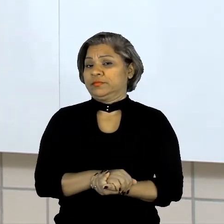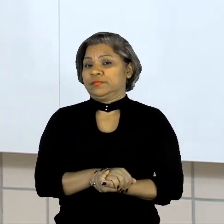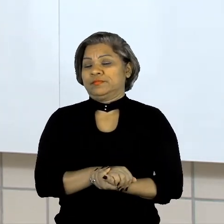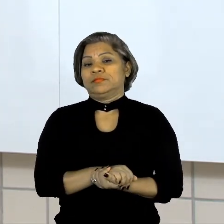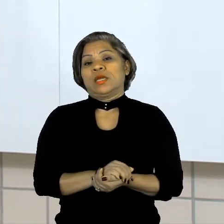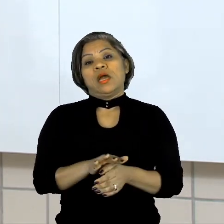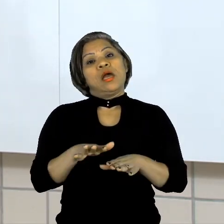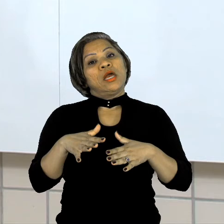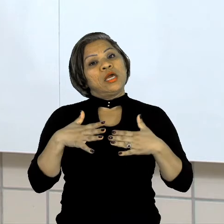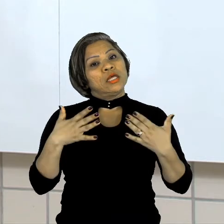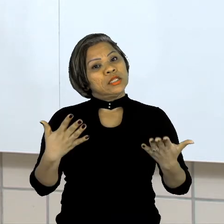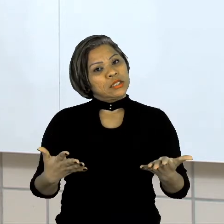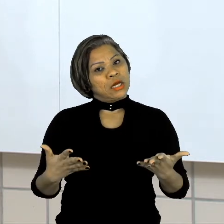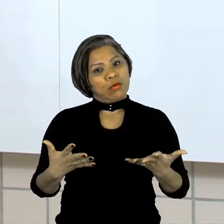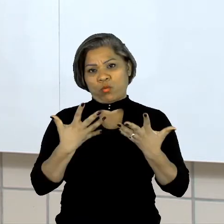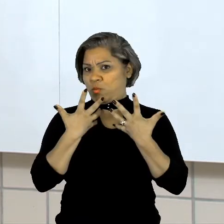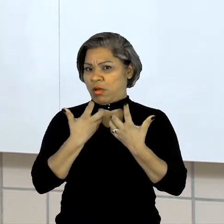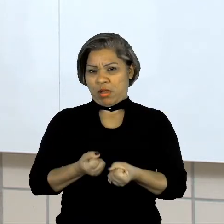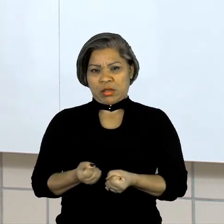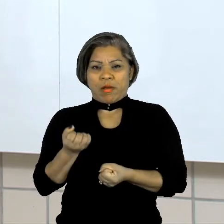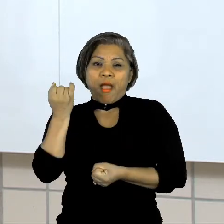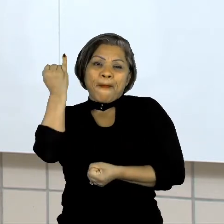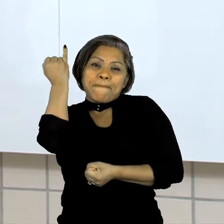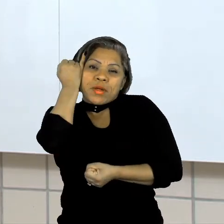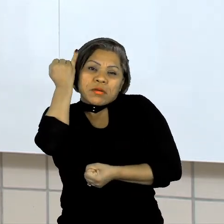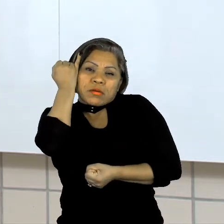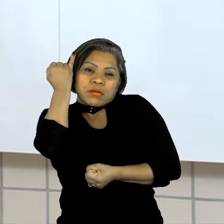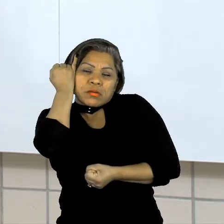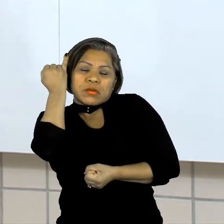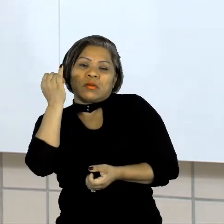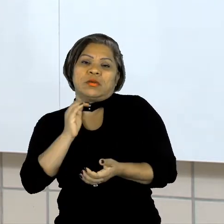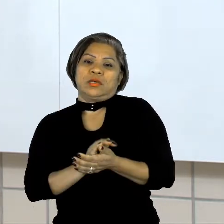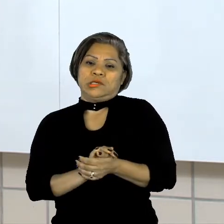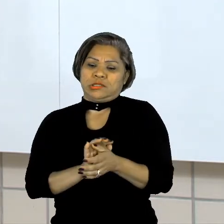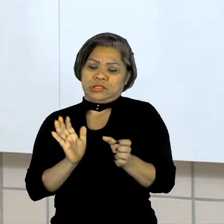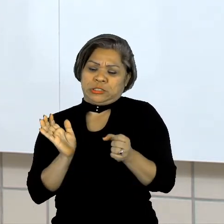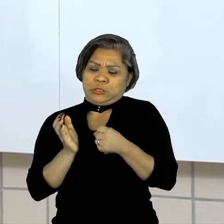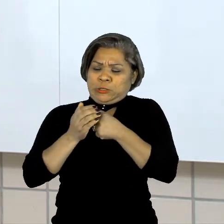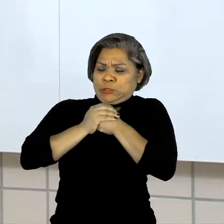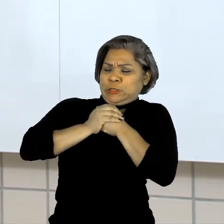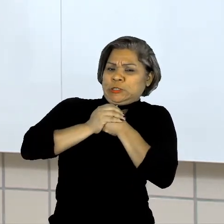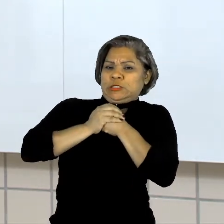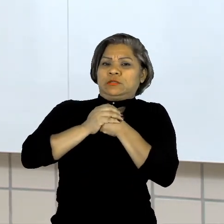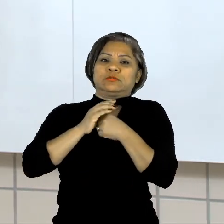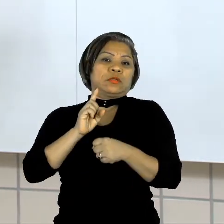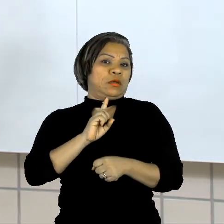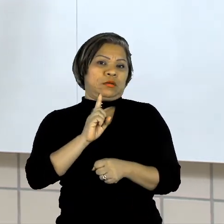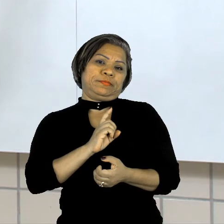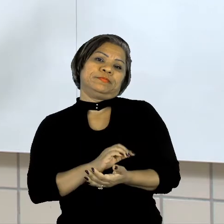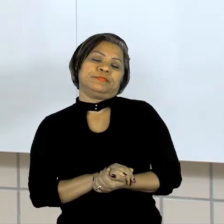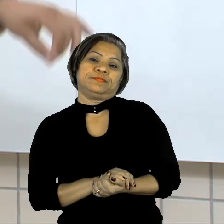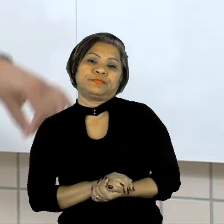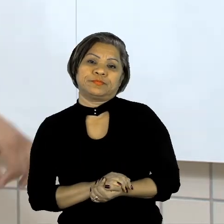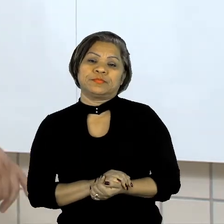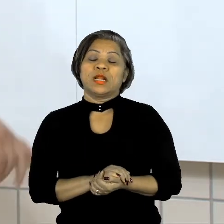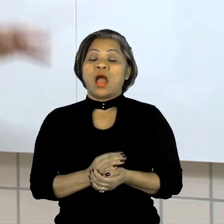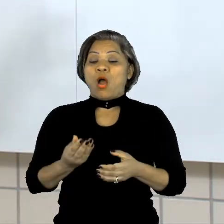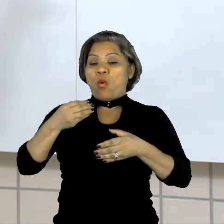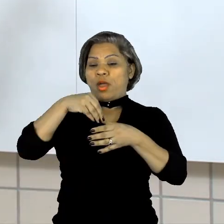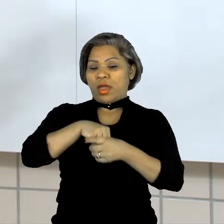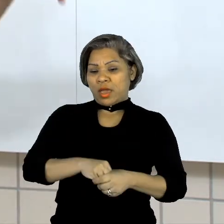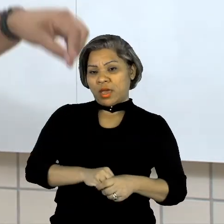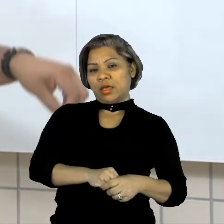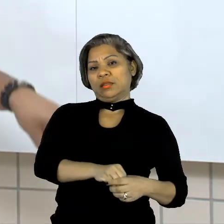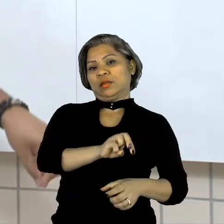deixem a preguiça dominar vocês. Assistam às aulas. Entra lá no canal